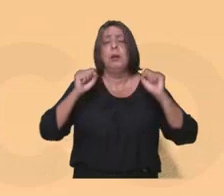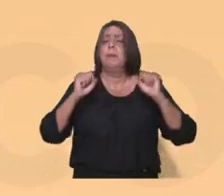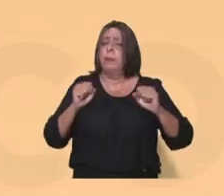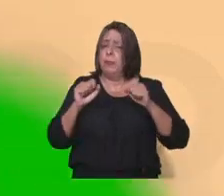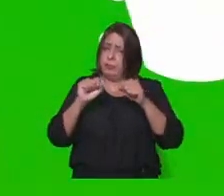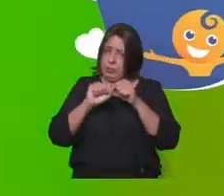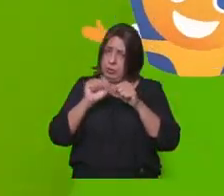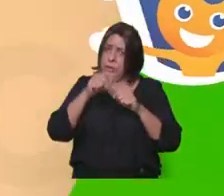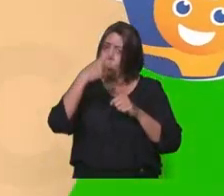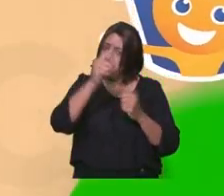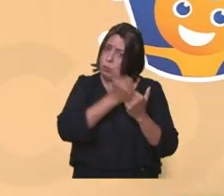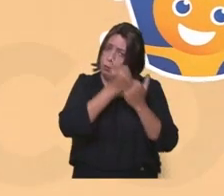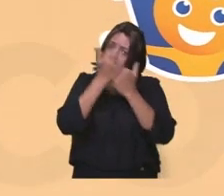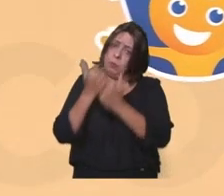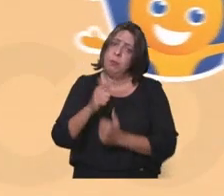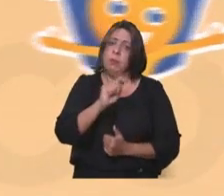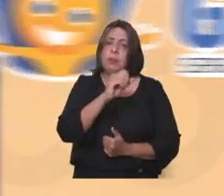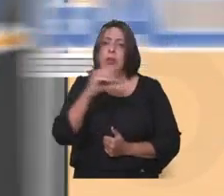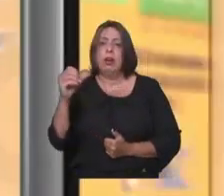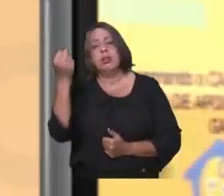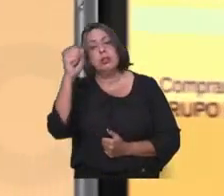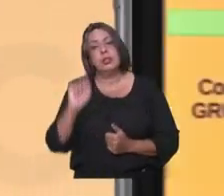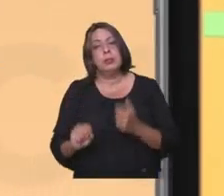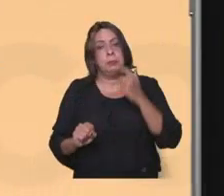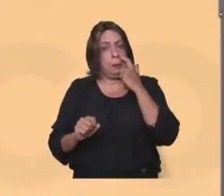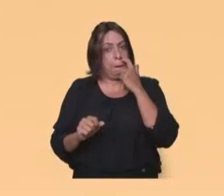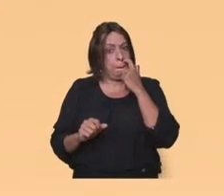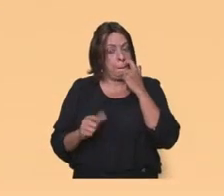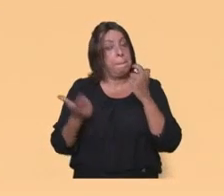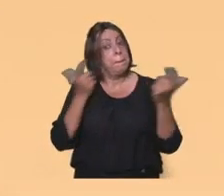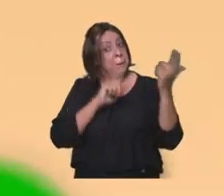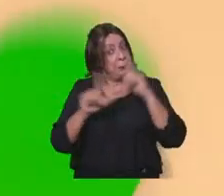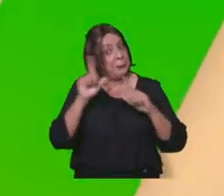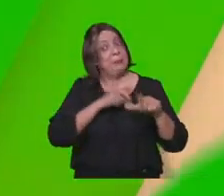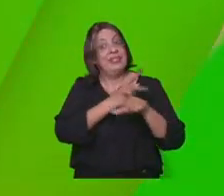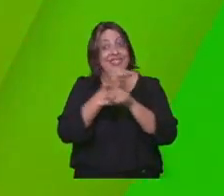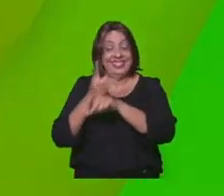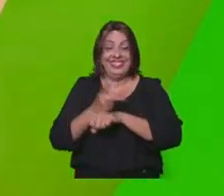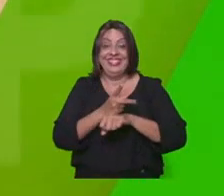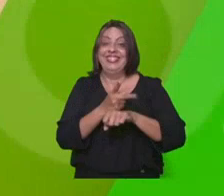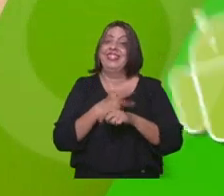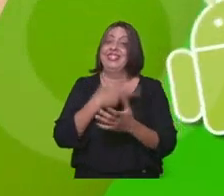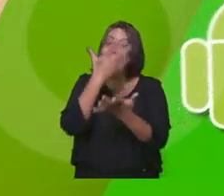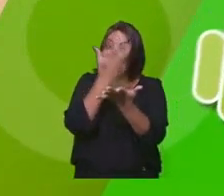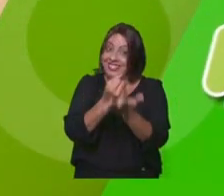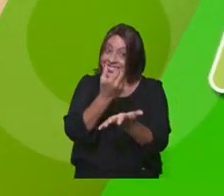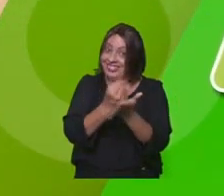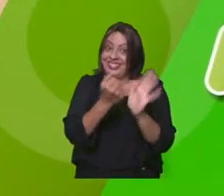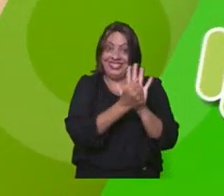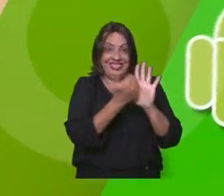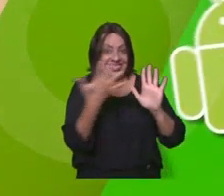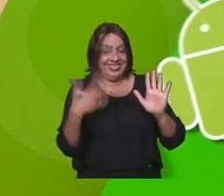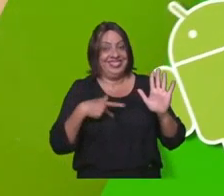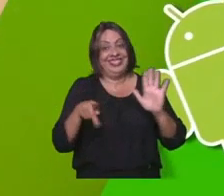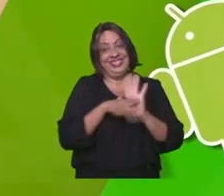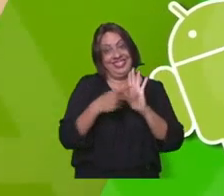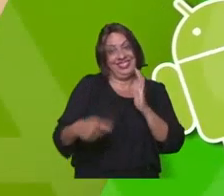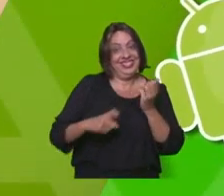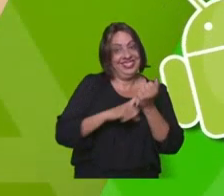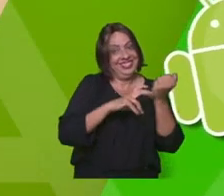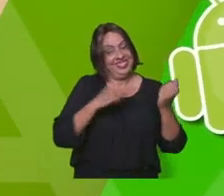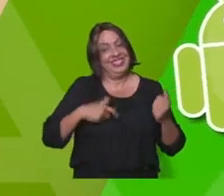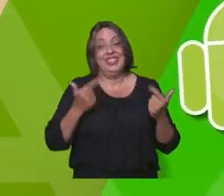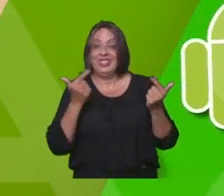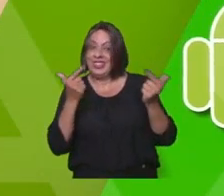fazer sua contribuição para o GAC Sergipe e concorrer a grandes prêmios. Baixe agora o aplicativo do Caju Cap. A